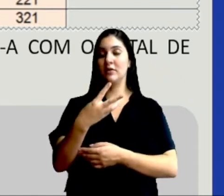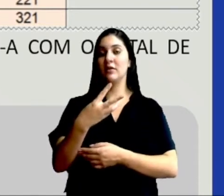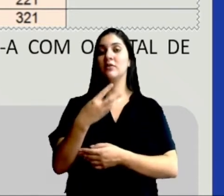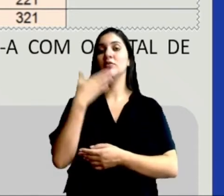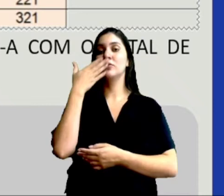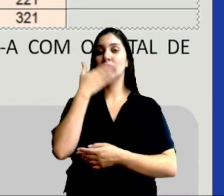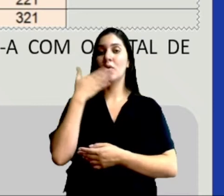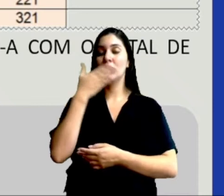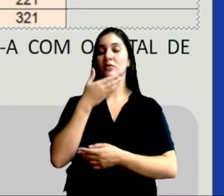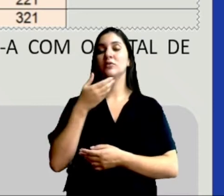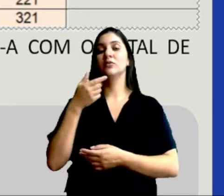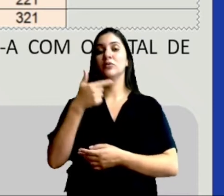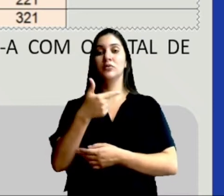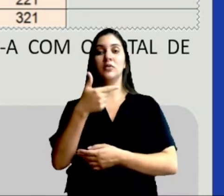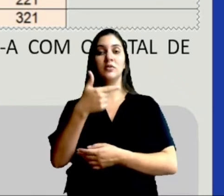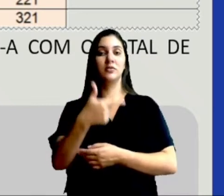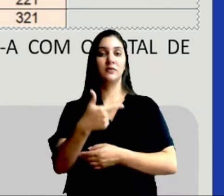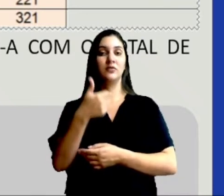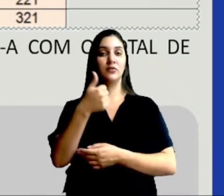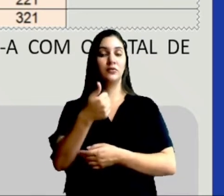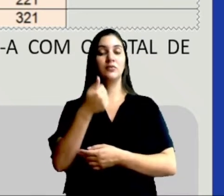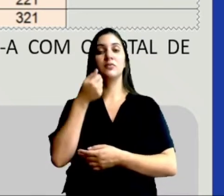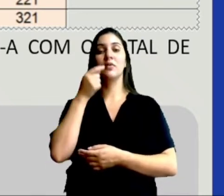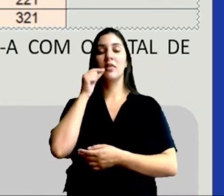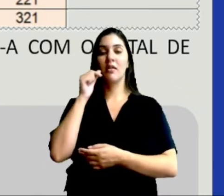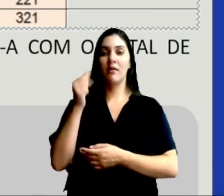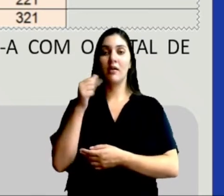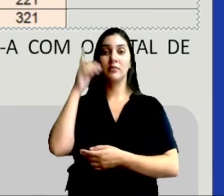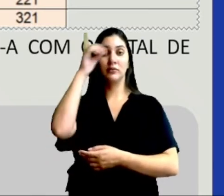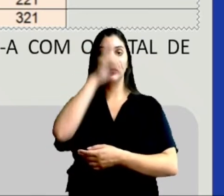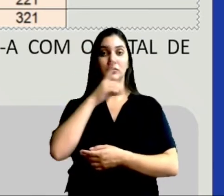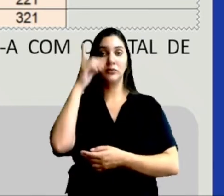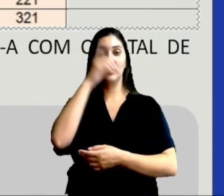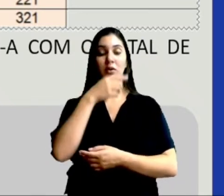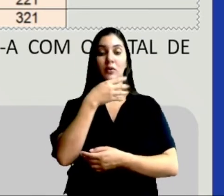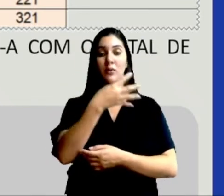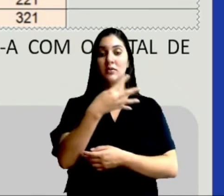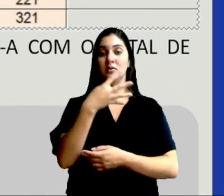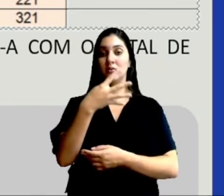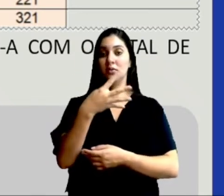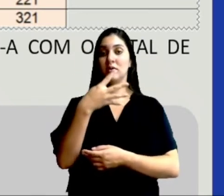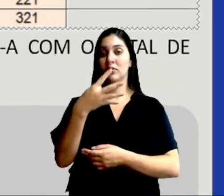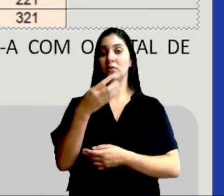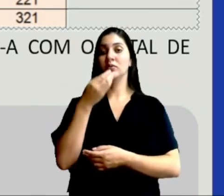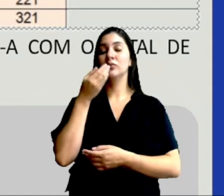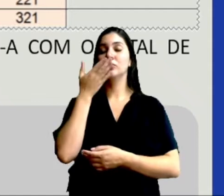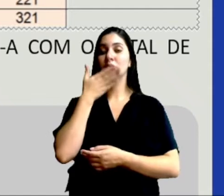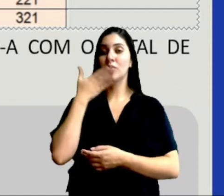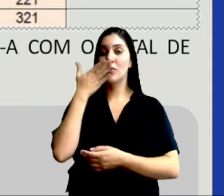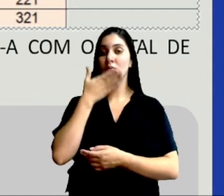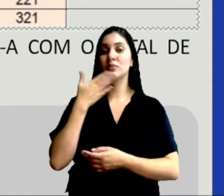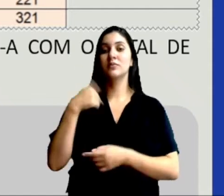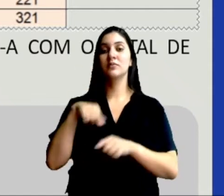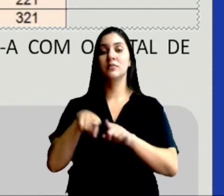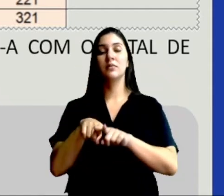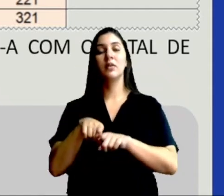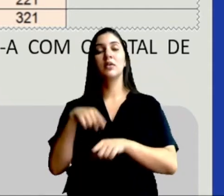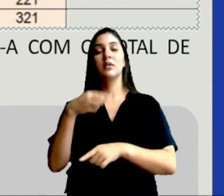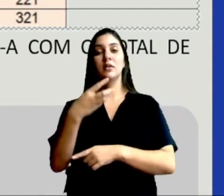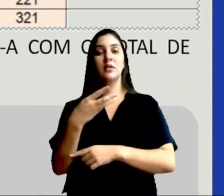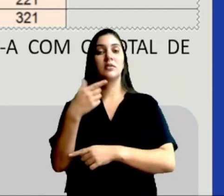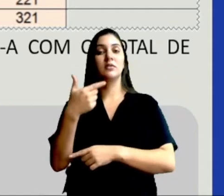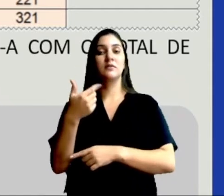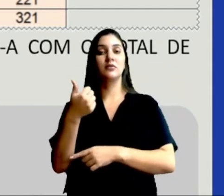doces, 221 salgados. No domingo, 444 doces e